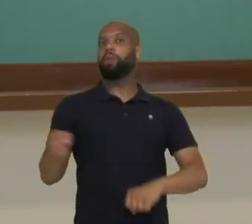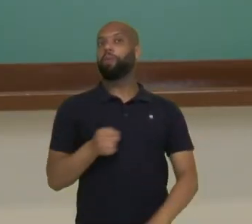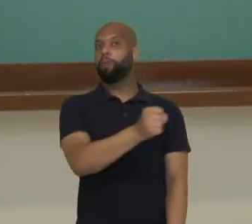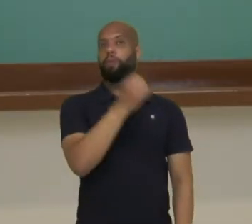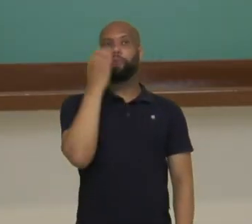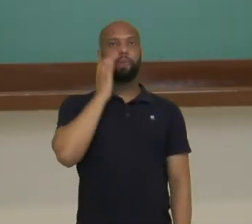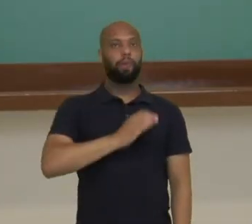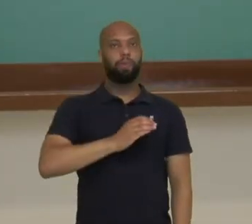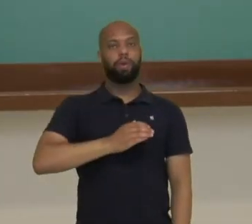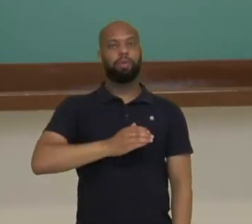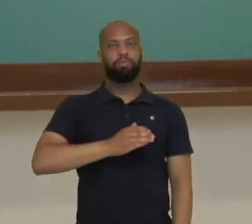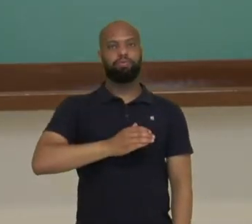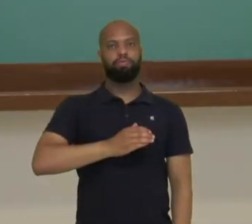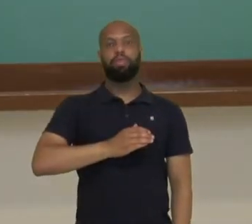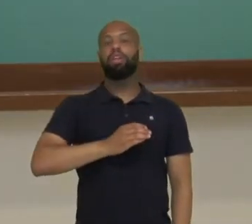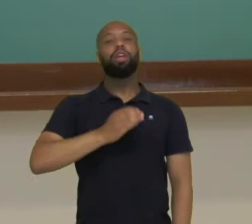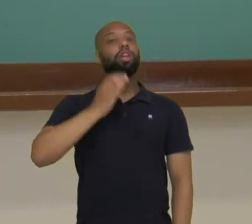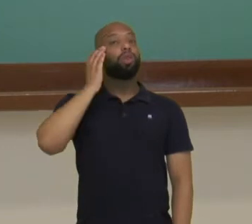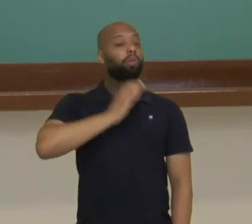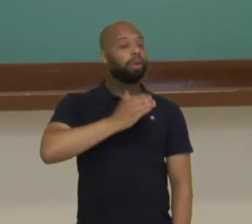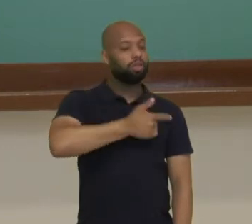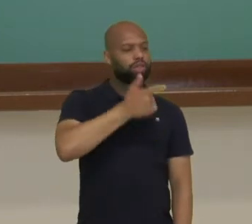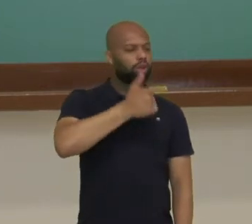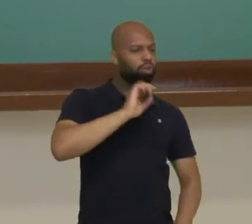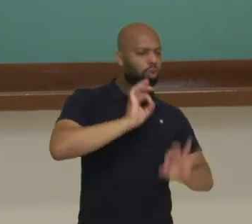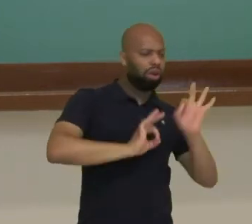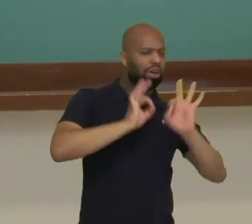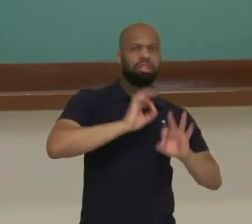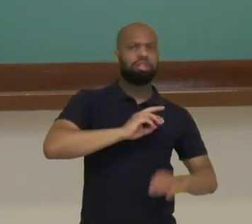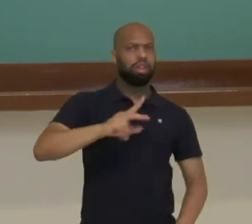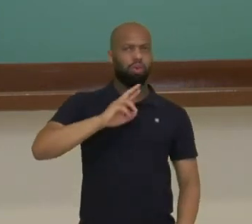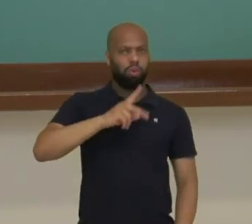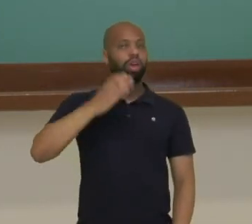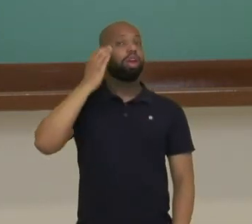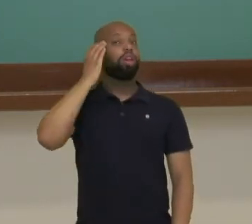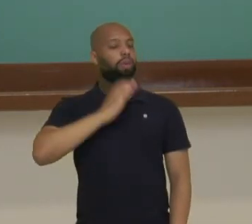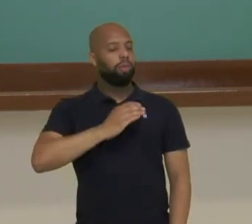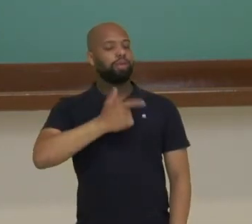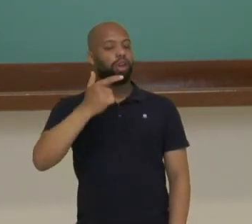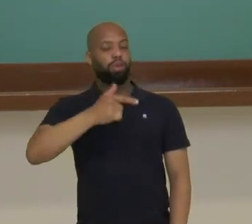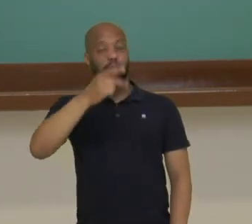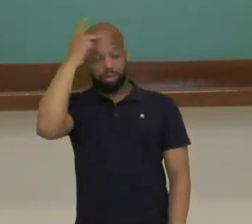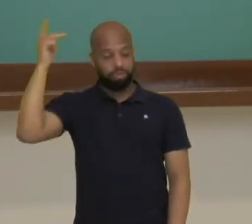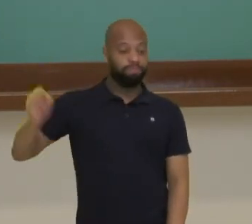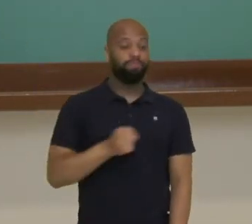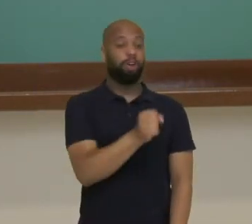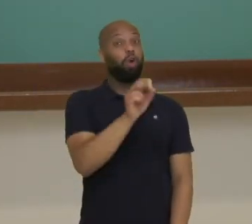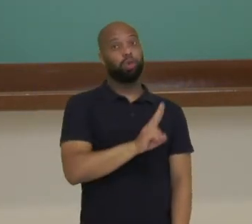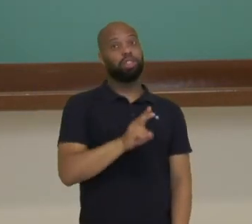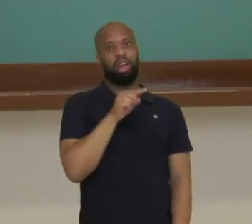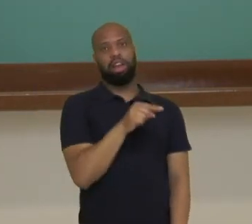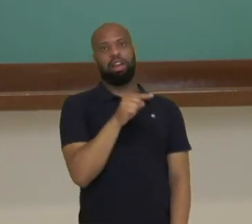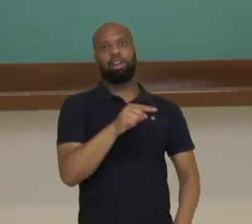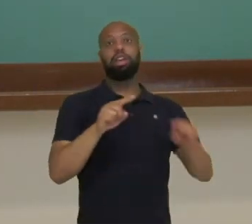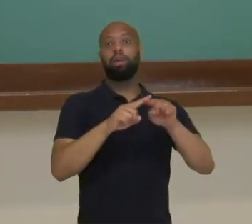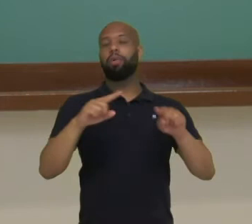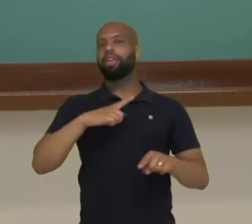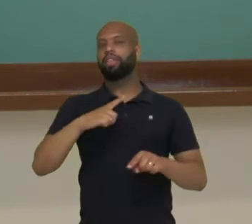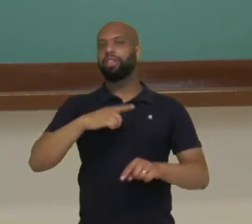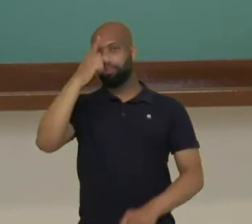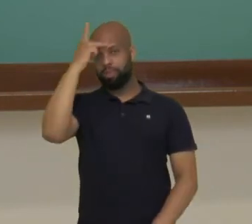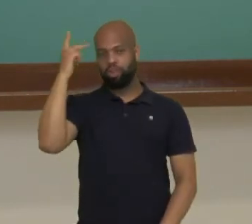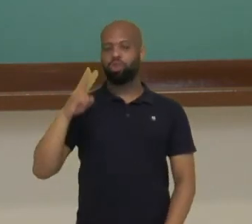vai ser o Dom Pedro II. O Dom Pedro II ele vai fazer parte do golpe, mas tem gente que vai